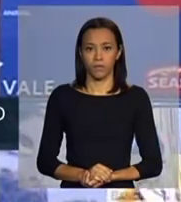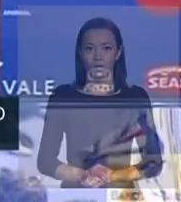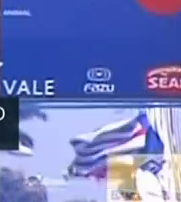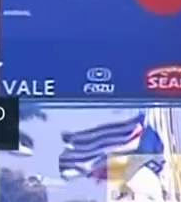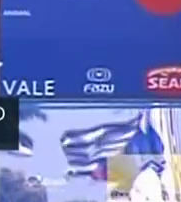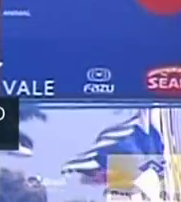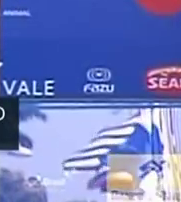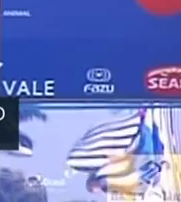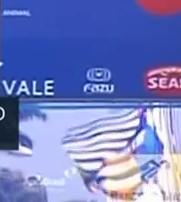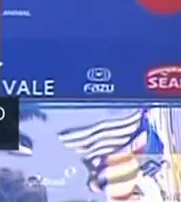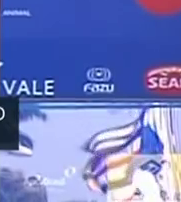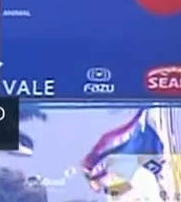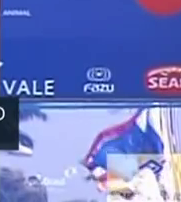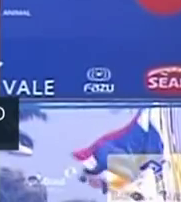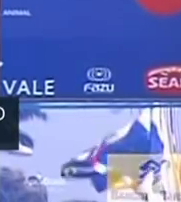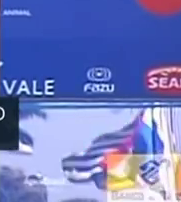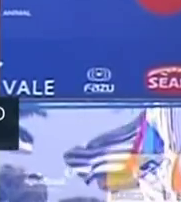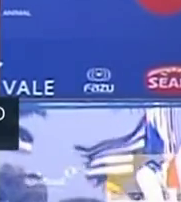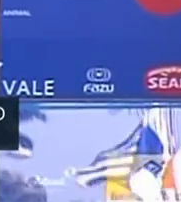Não tinha visto lá de lá.